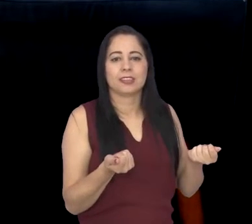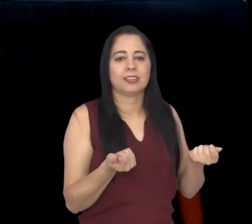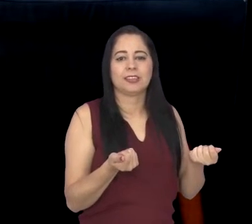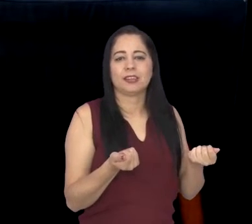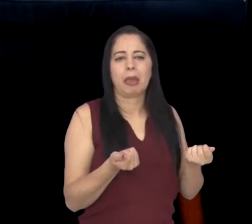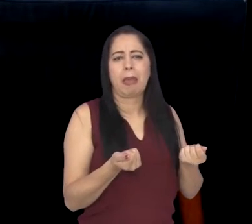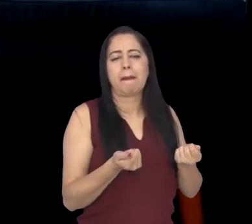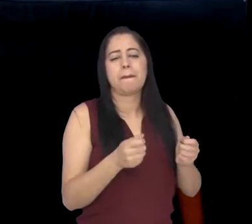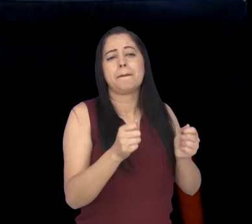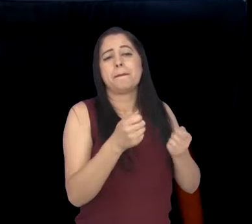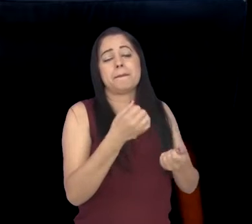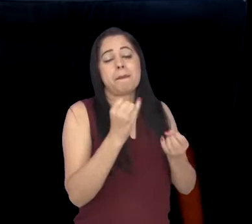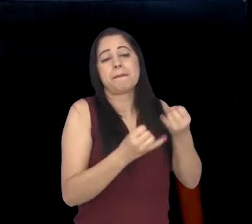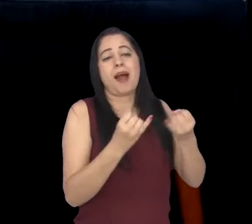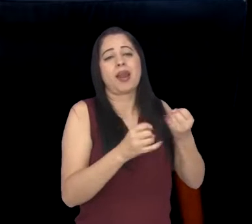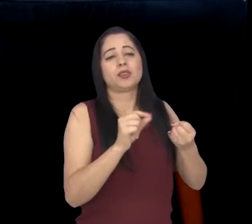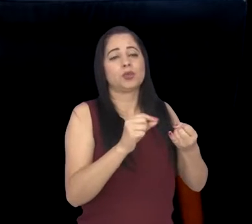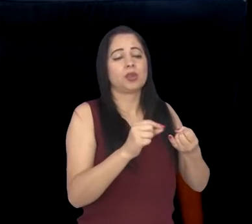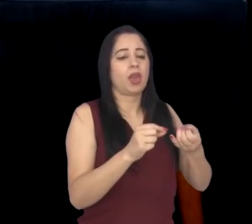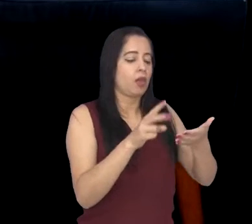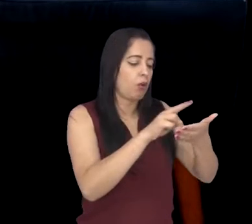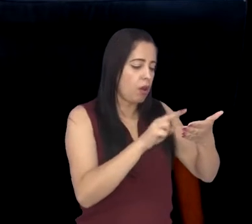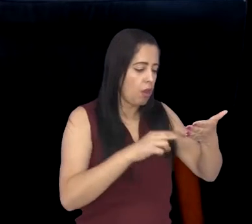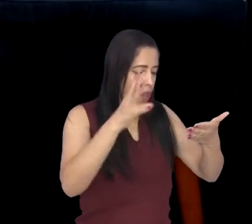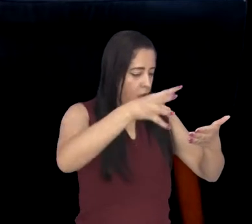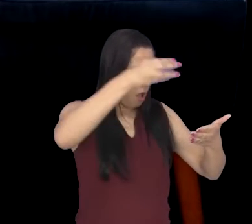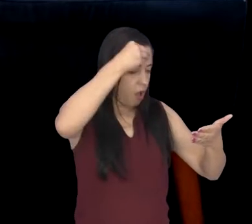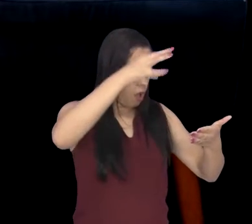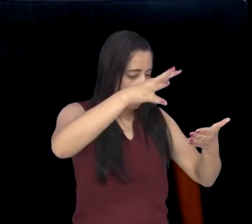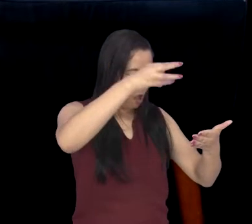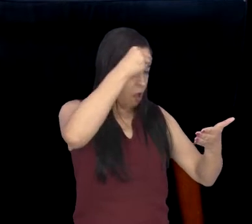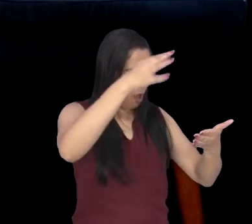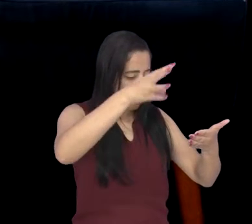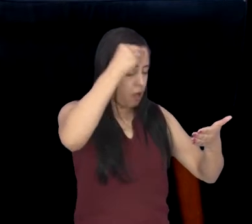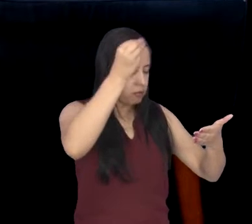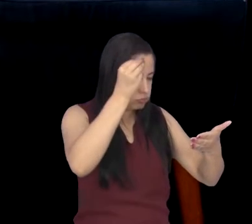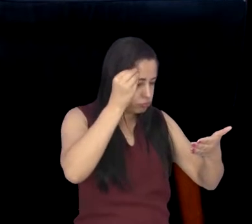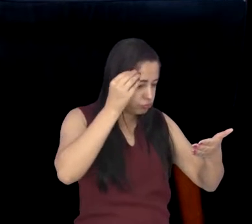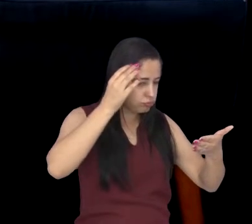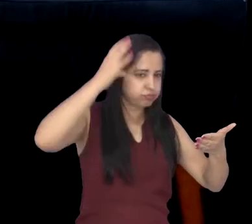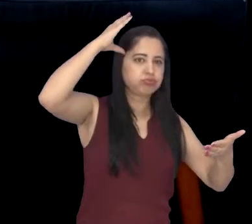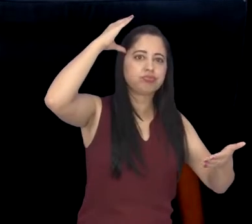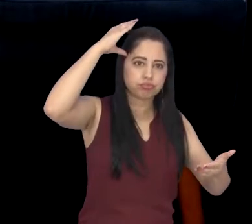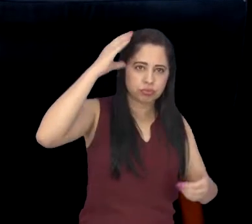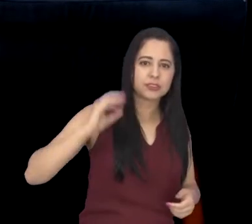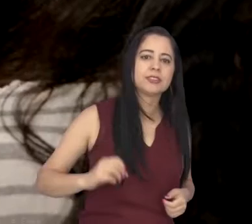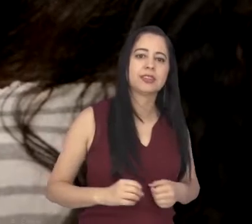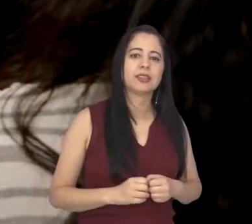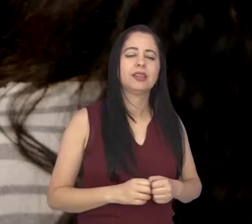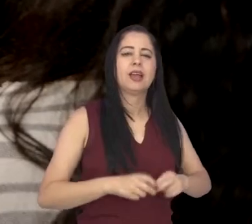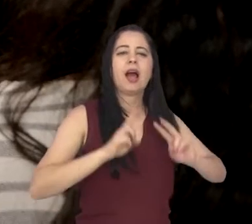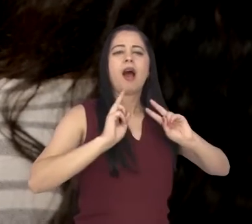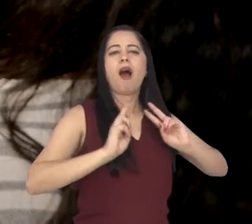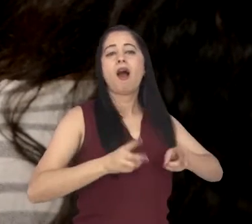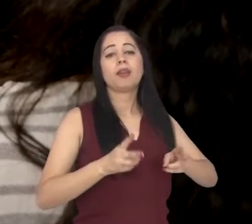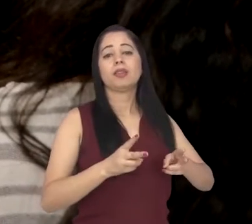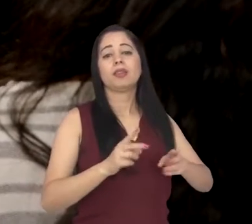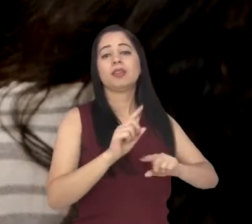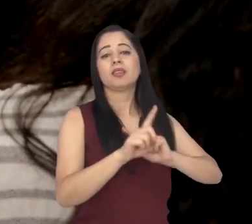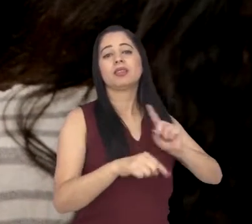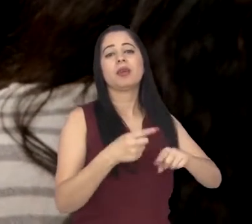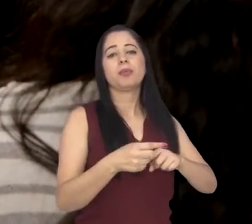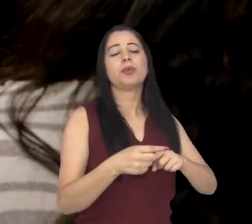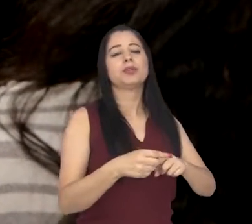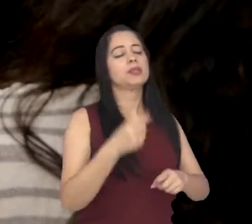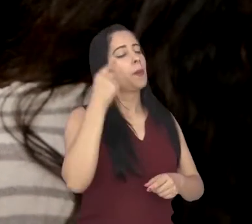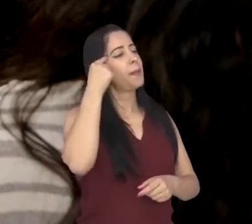uma parede mágica, né? E aí foi que eu lendo muito, eu comecei a tentar